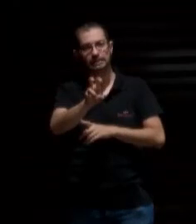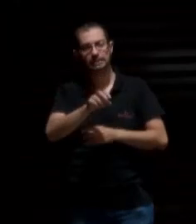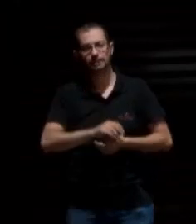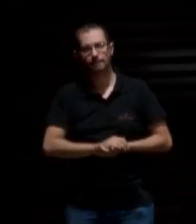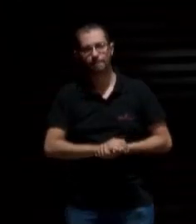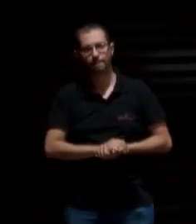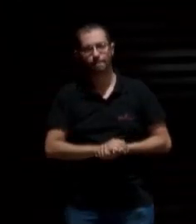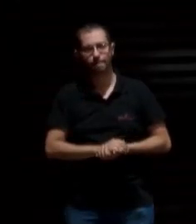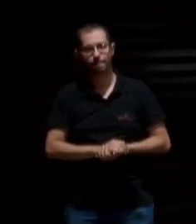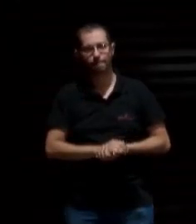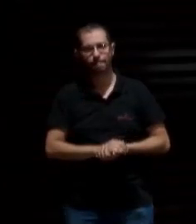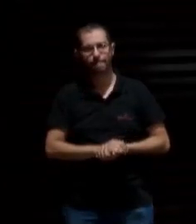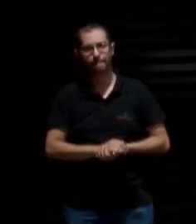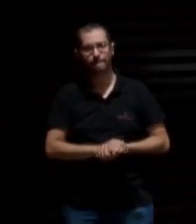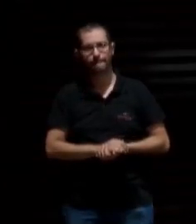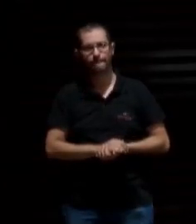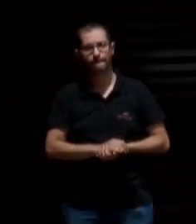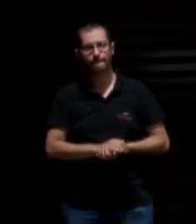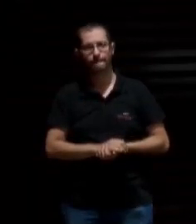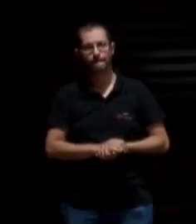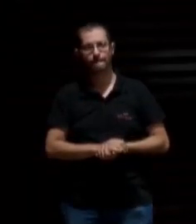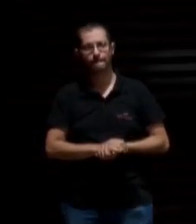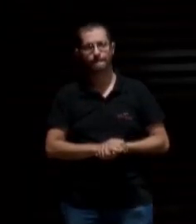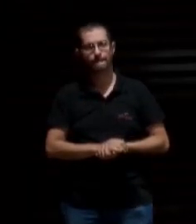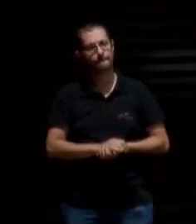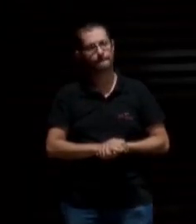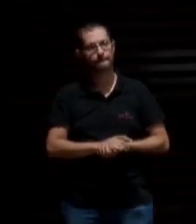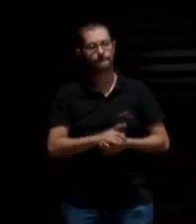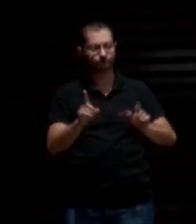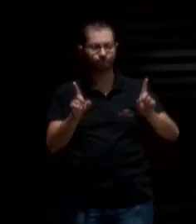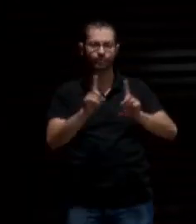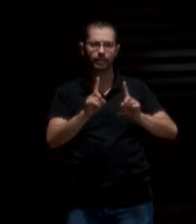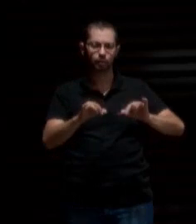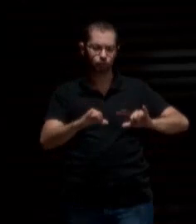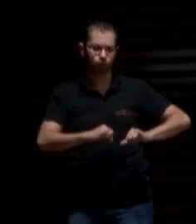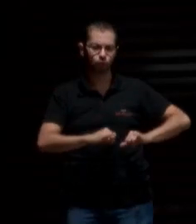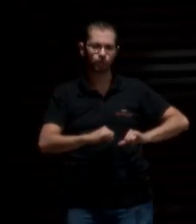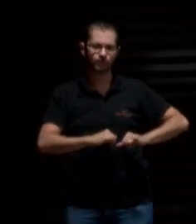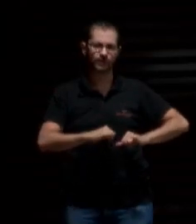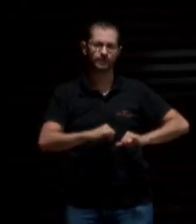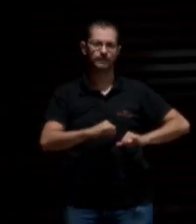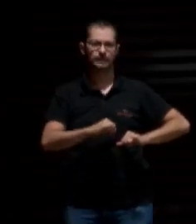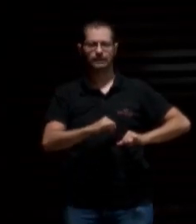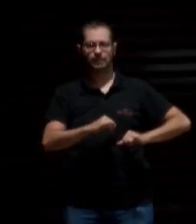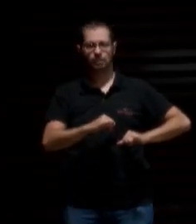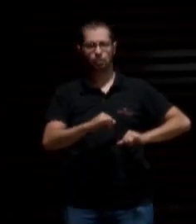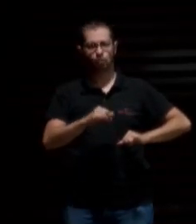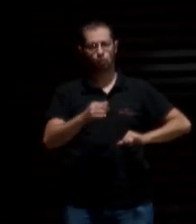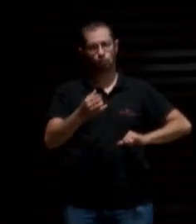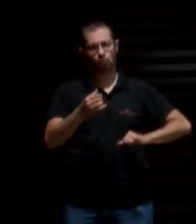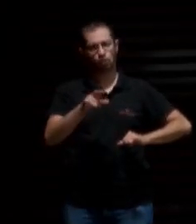Não sofra, porém, nenhum de vós como assassino, ou ladrão, ou malfeitor, ou como quem se intromete